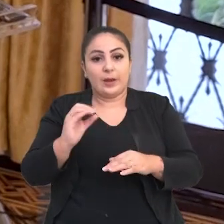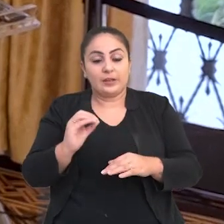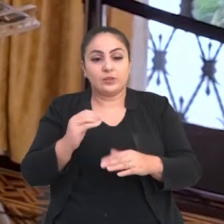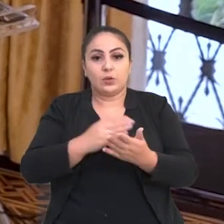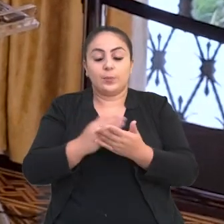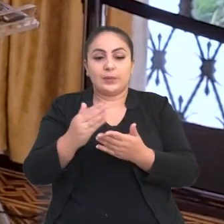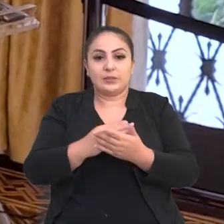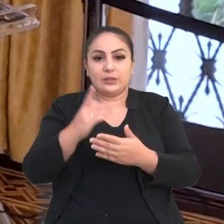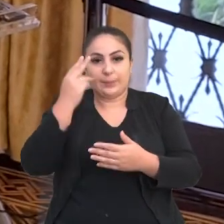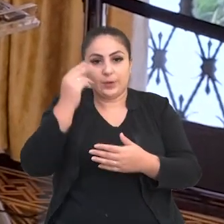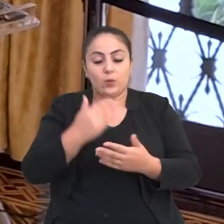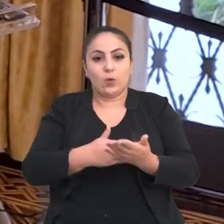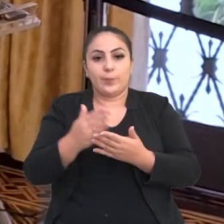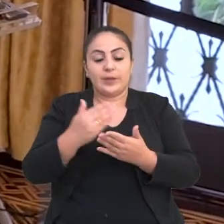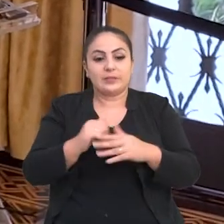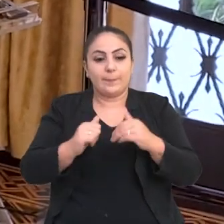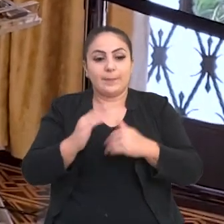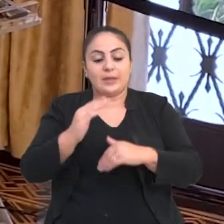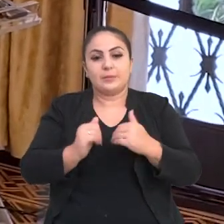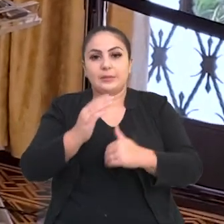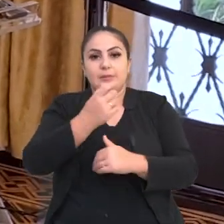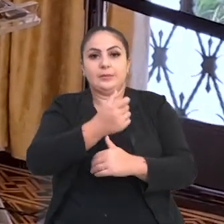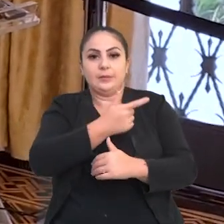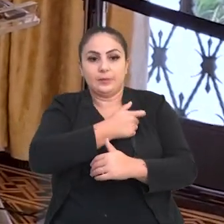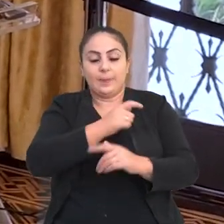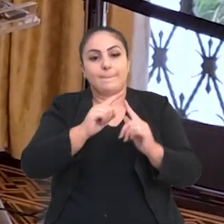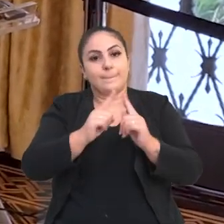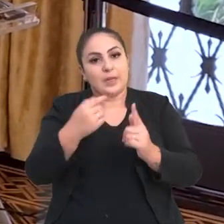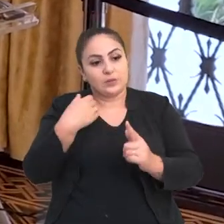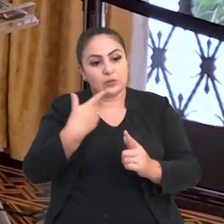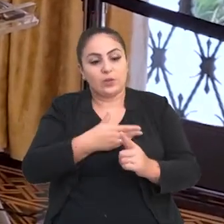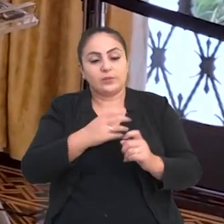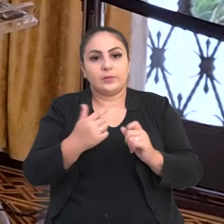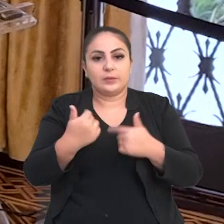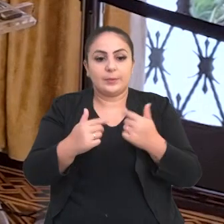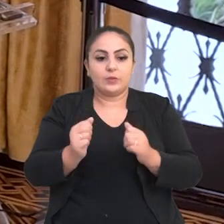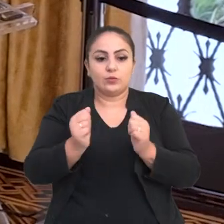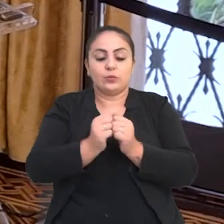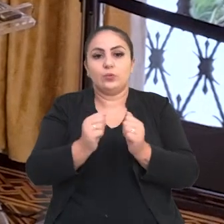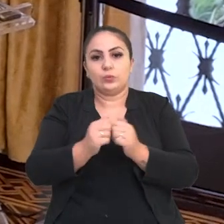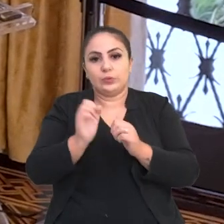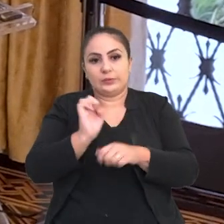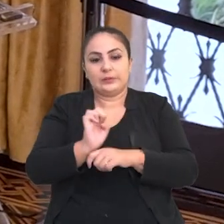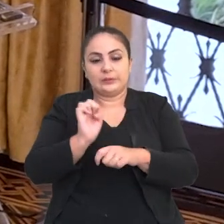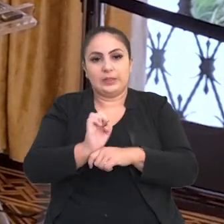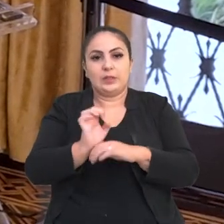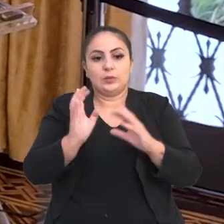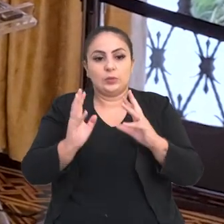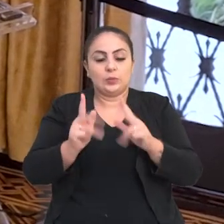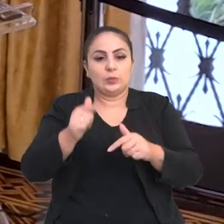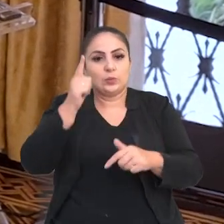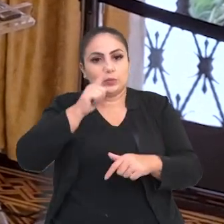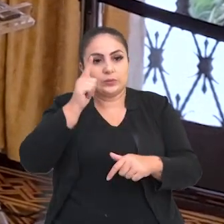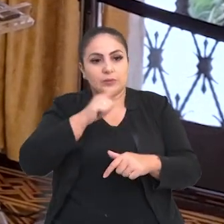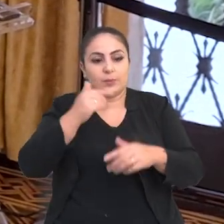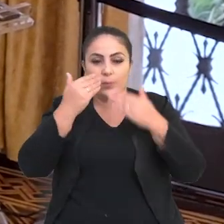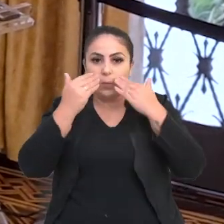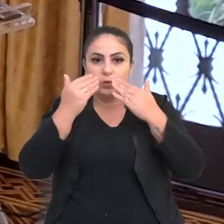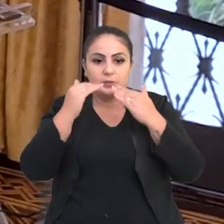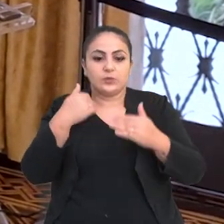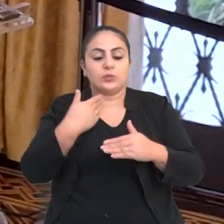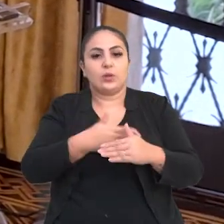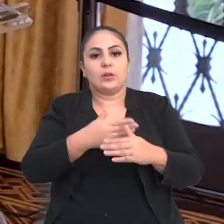mês de março, início do mês de abril, comece uma produção mais robusta das vacinas, mas nós vamos também atuar conjuntamente os estados